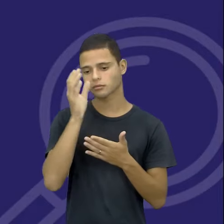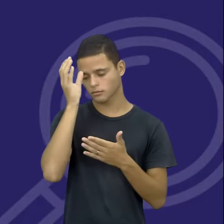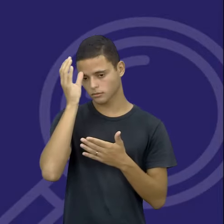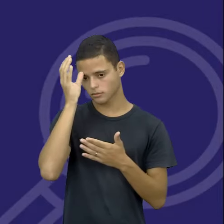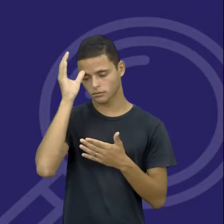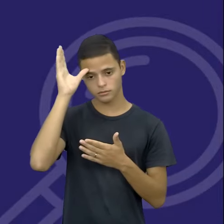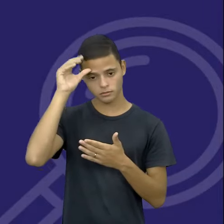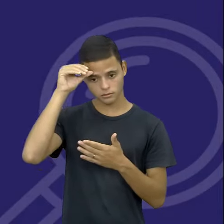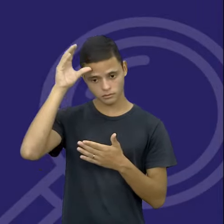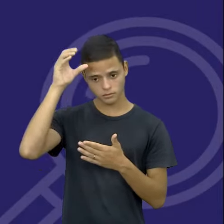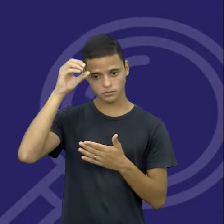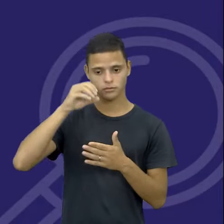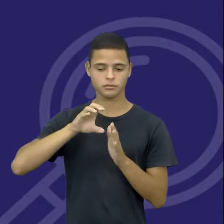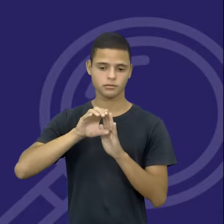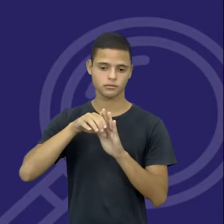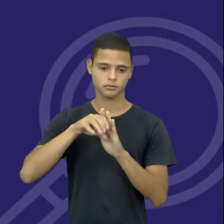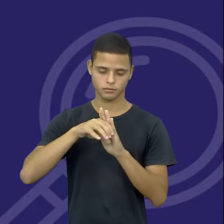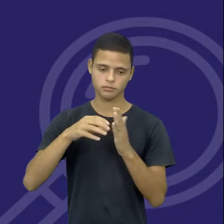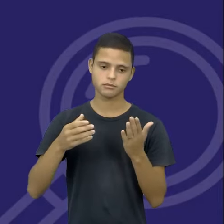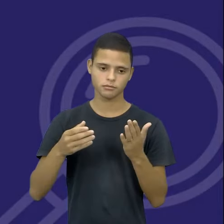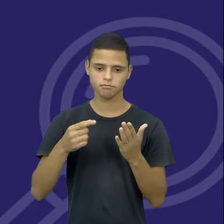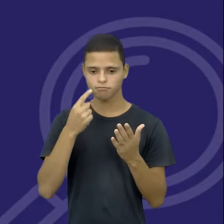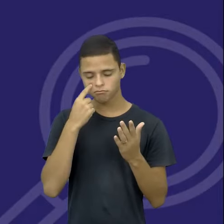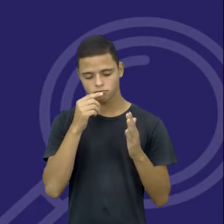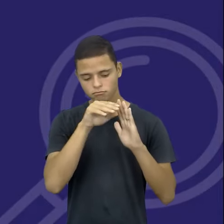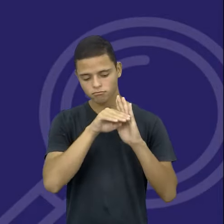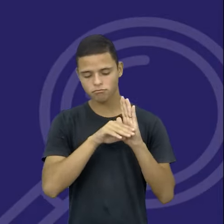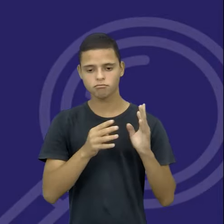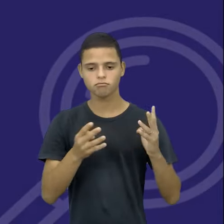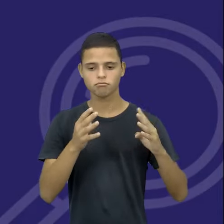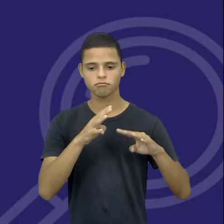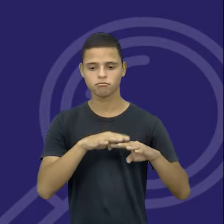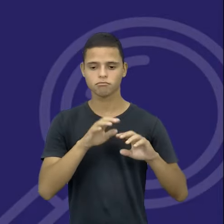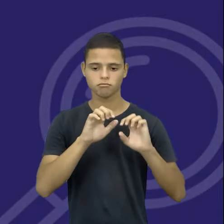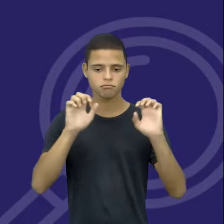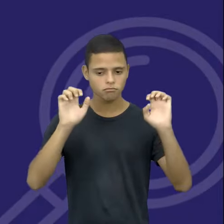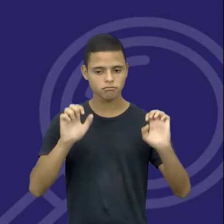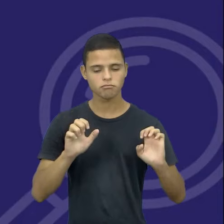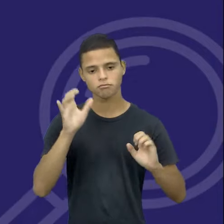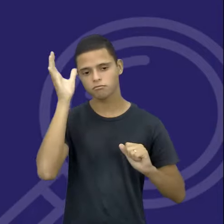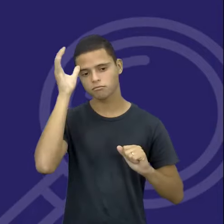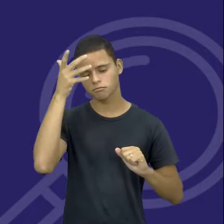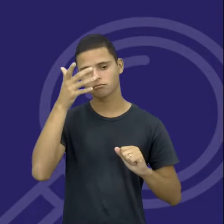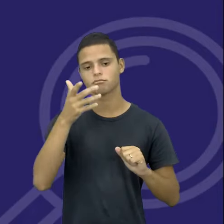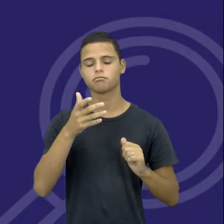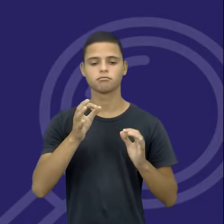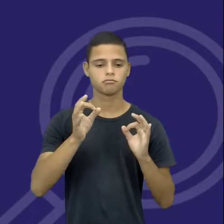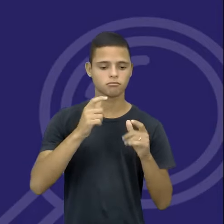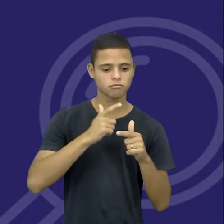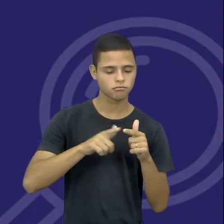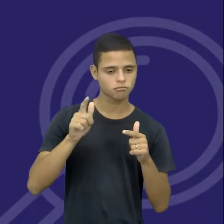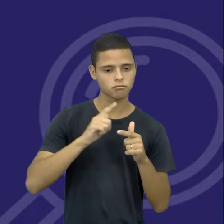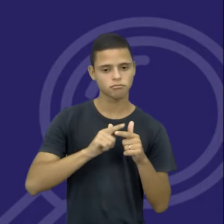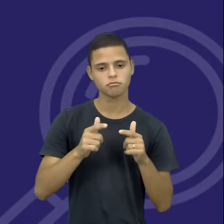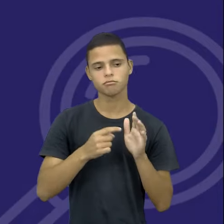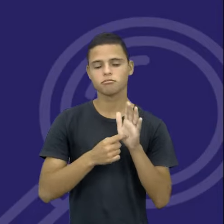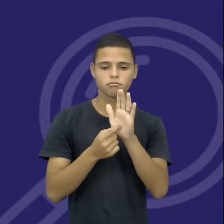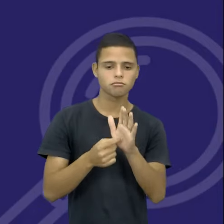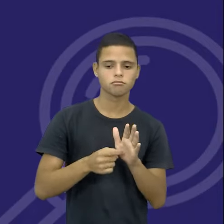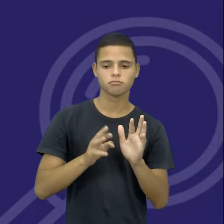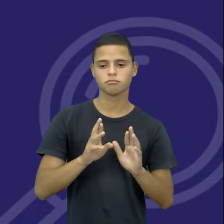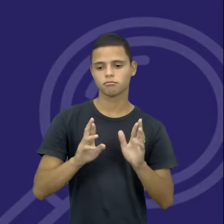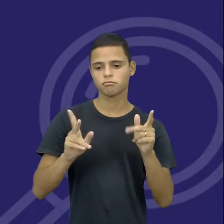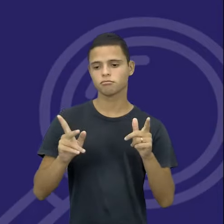maneira matematicamente estruturada a resolução da situação-problema, destacando as diferentes